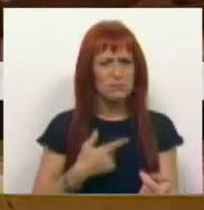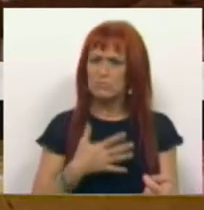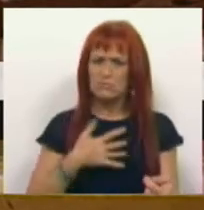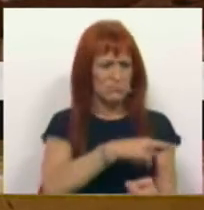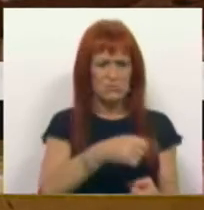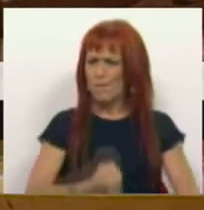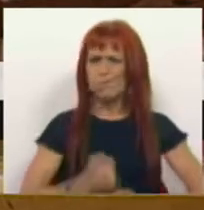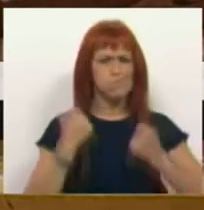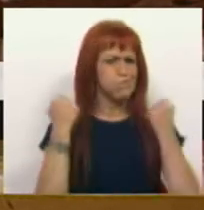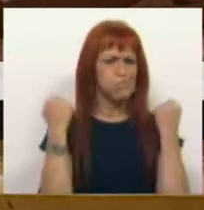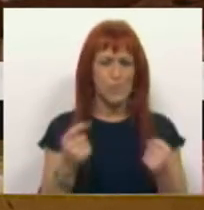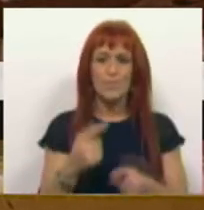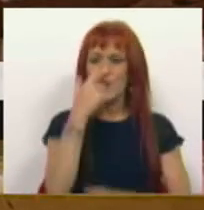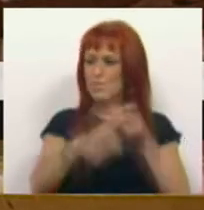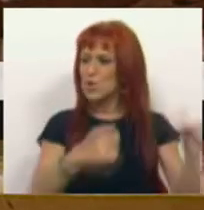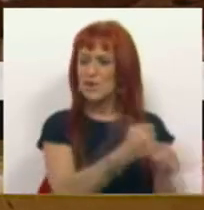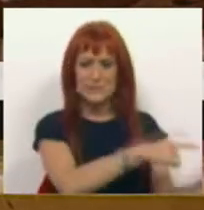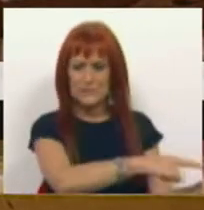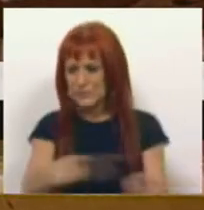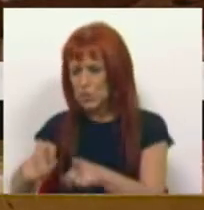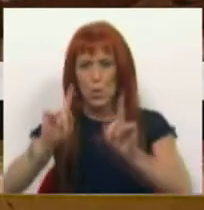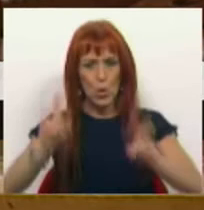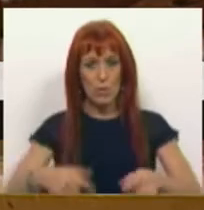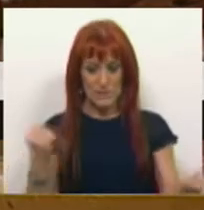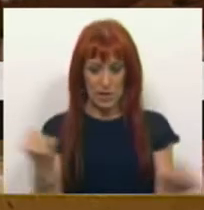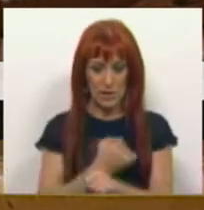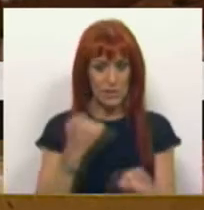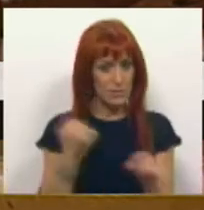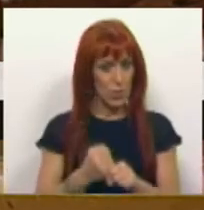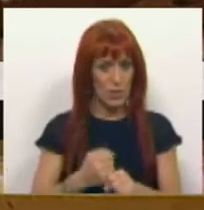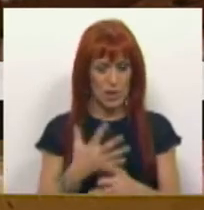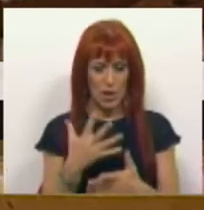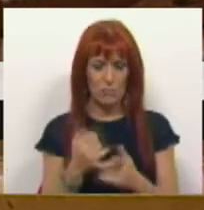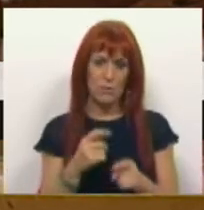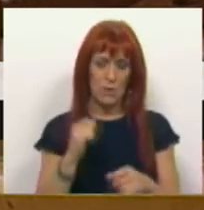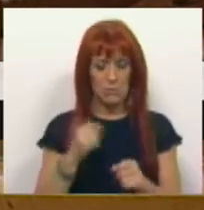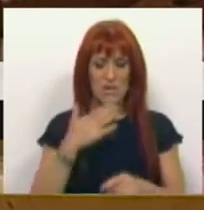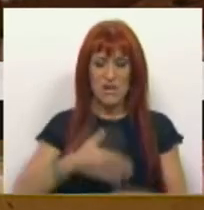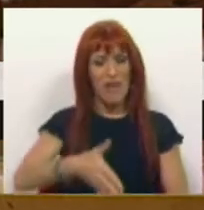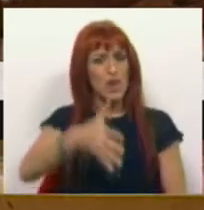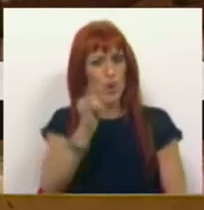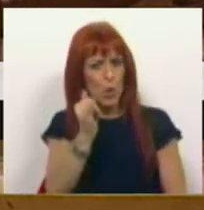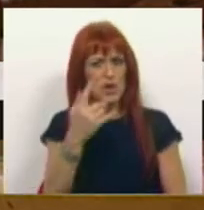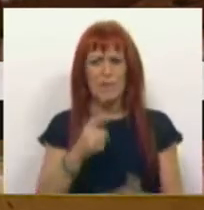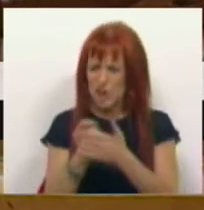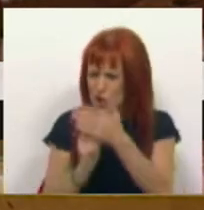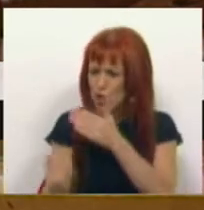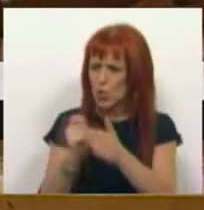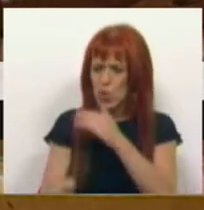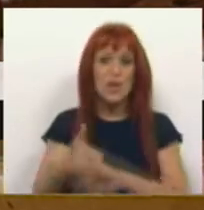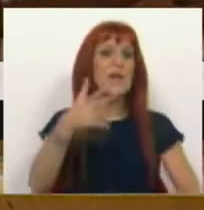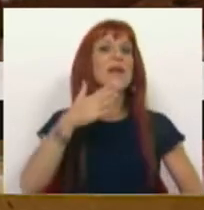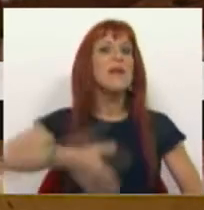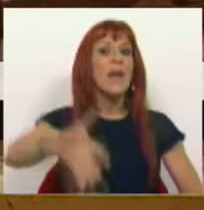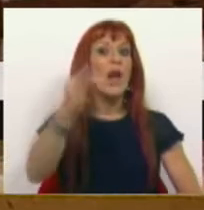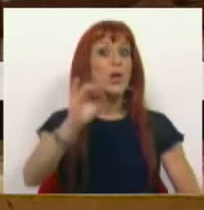aguenta. Estes trabalhadores que começaram a trabalhar, a trabalhar aos 12, mas a descontar aos